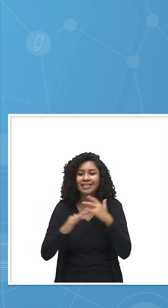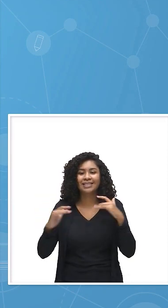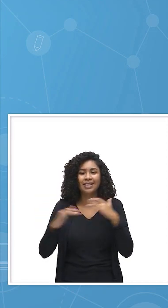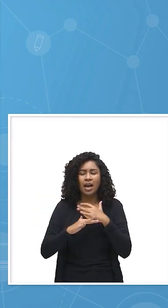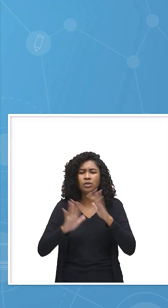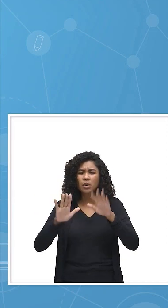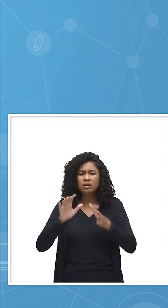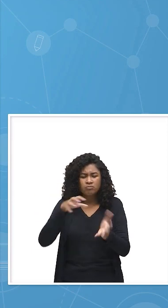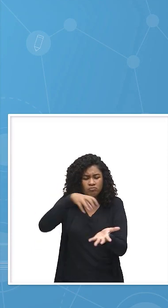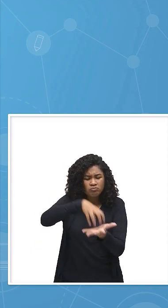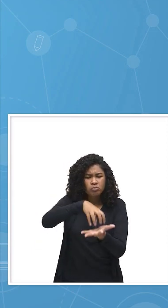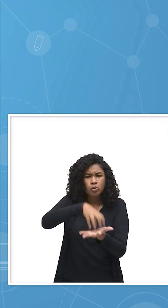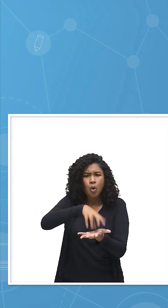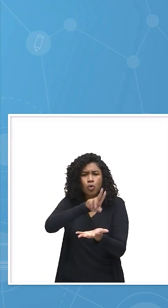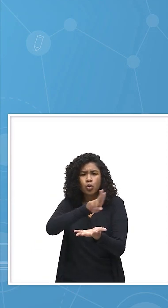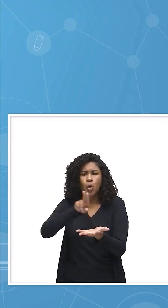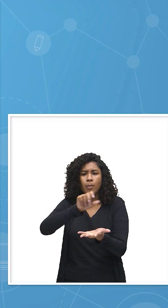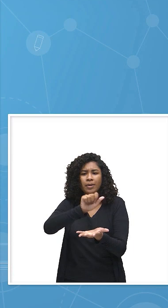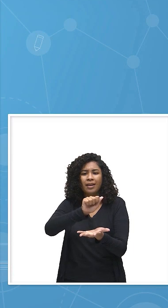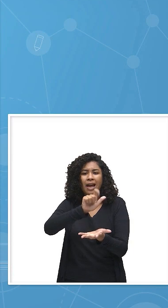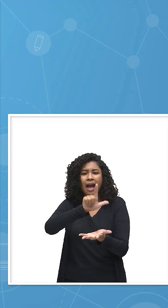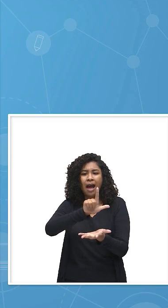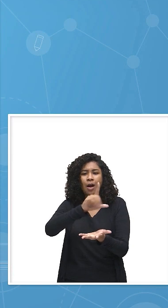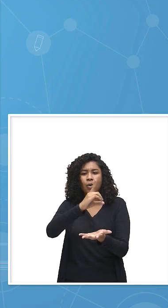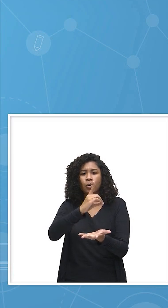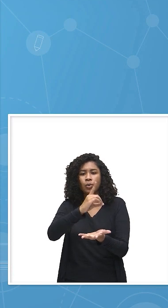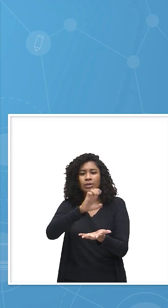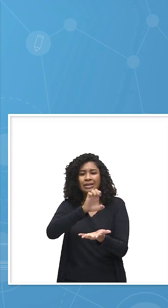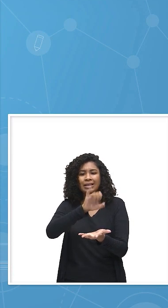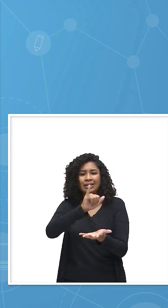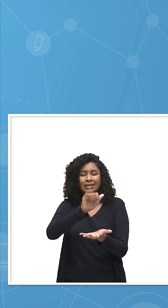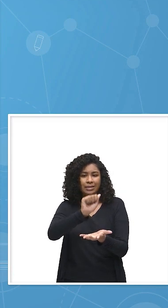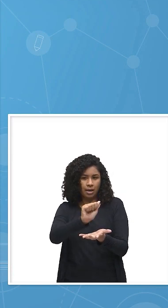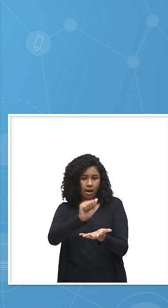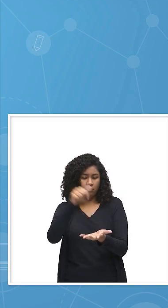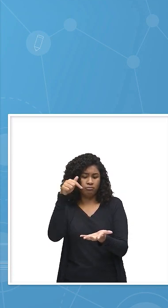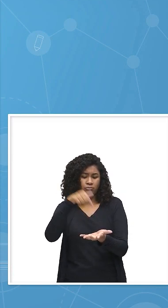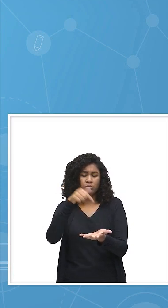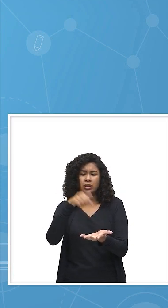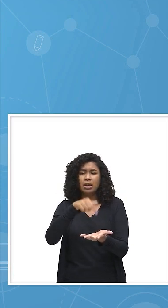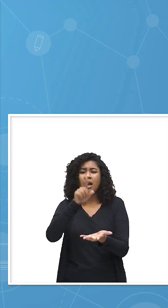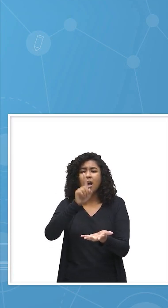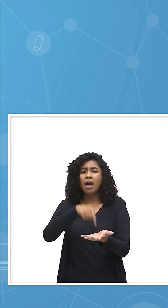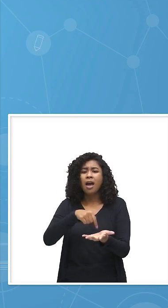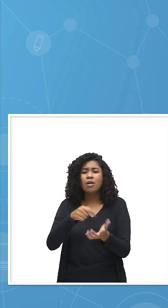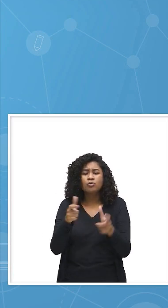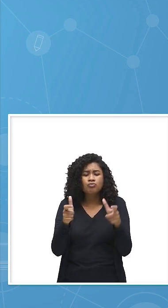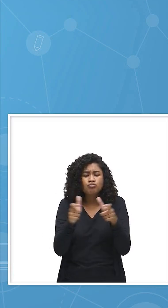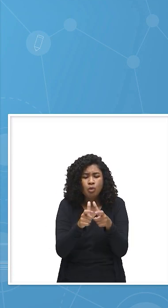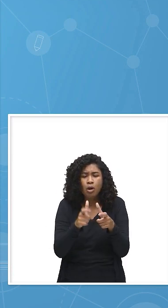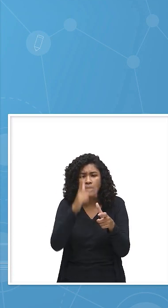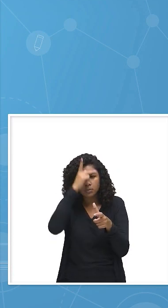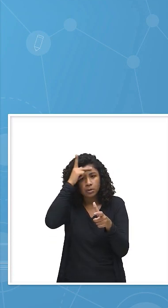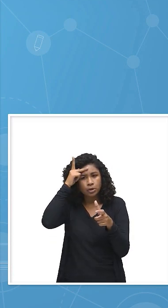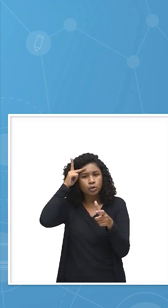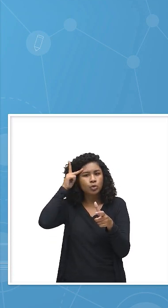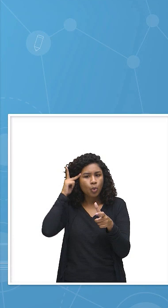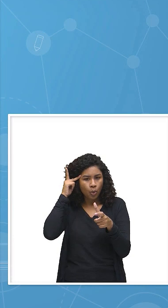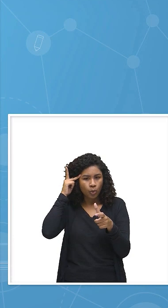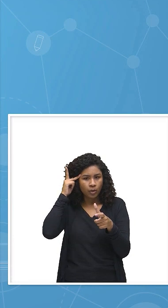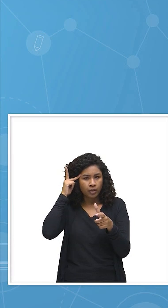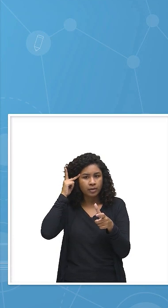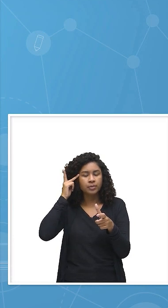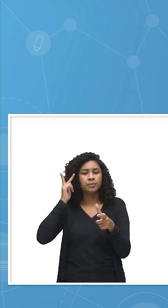toda povoação, normalmente rural, com poucos habitantes. Isso é um aglomerado populacional de